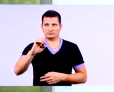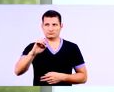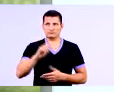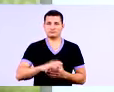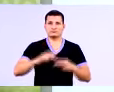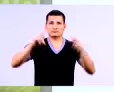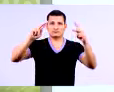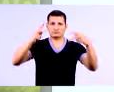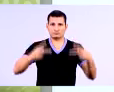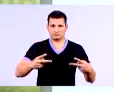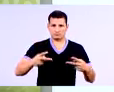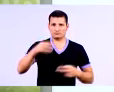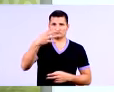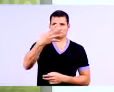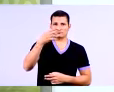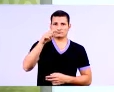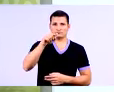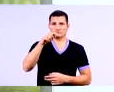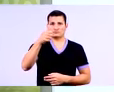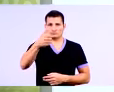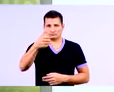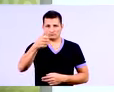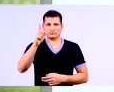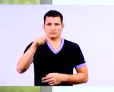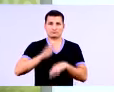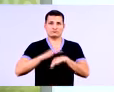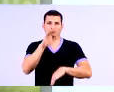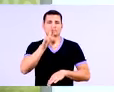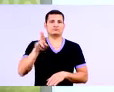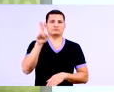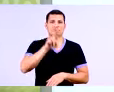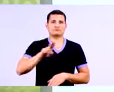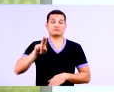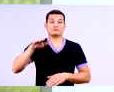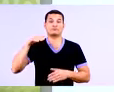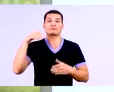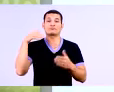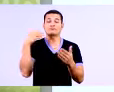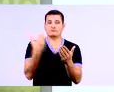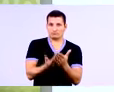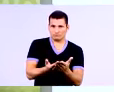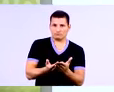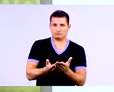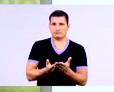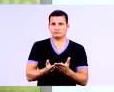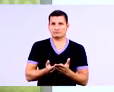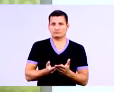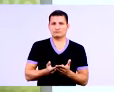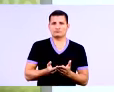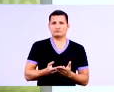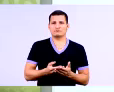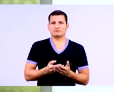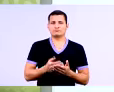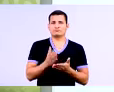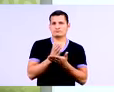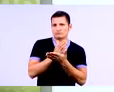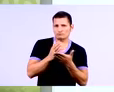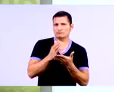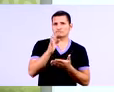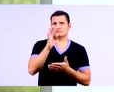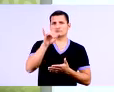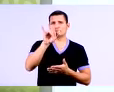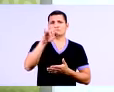HTML 4.1, que é a versão que foi mais utilizada até agora, esses tipos eles são muito tratados com